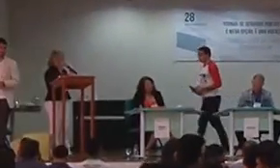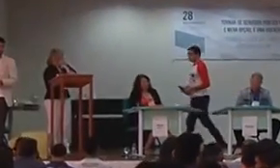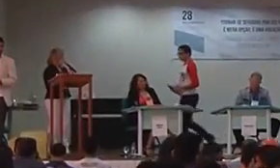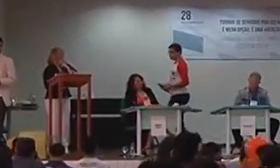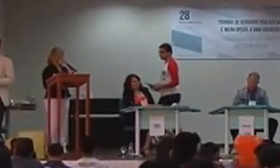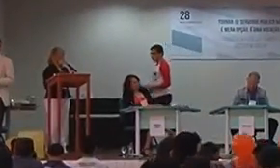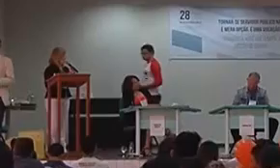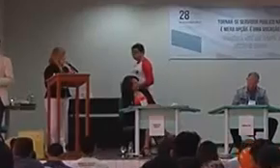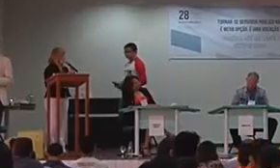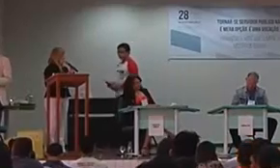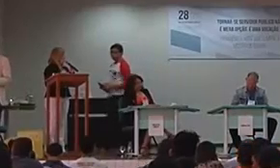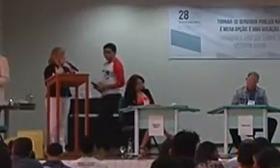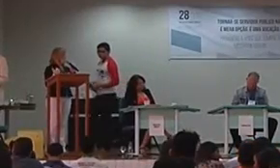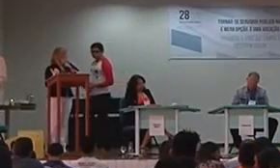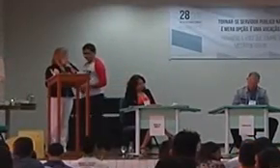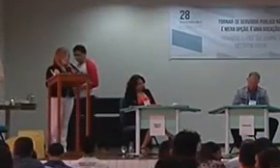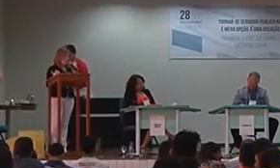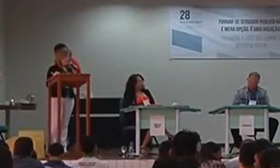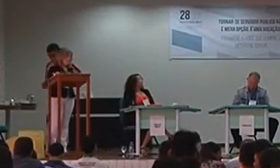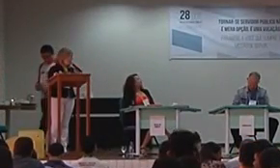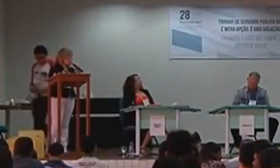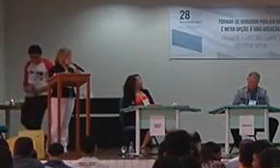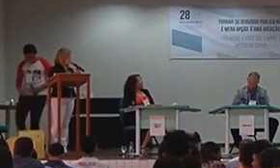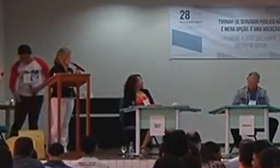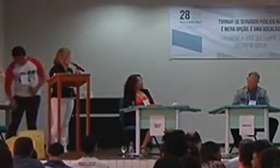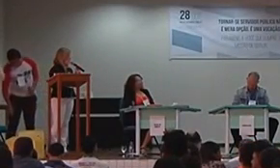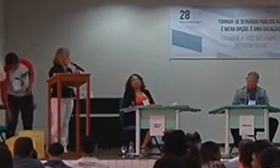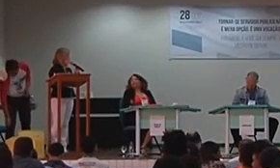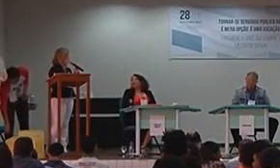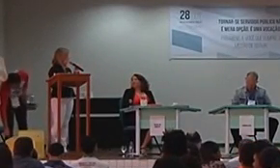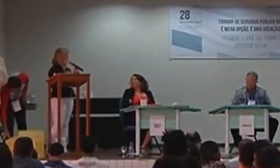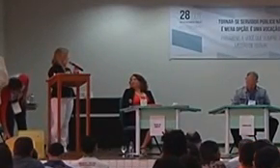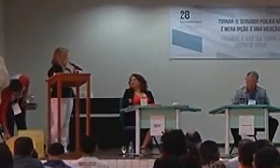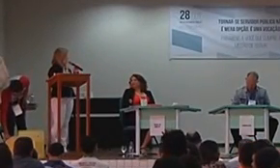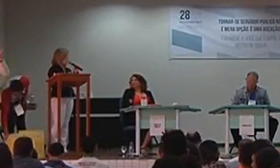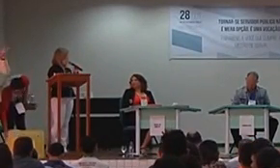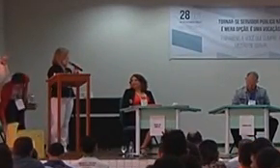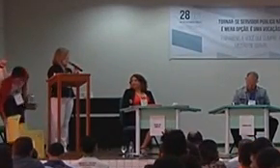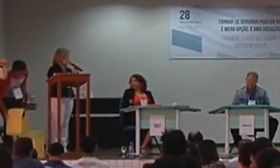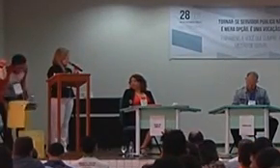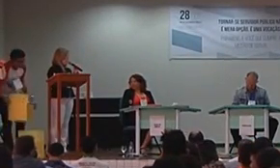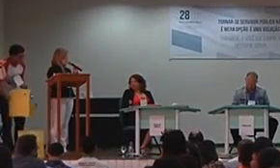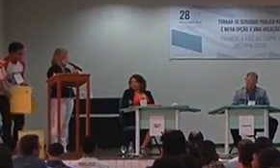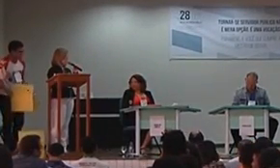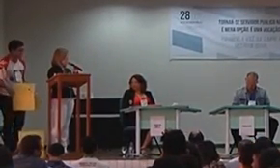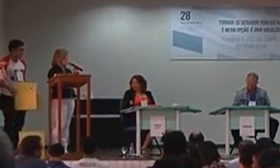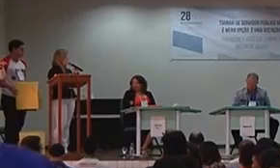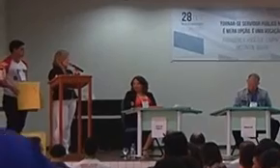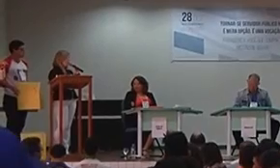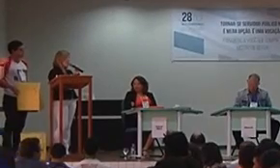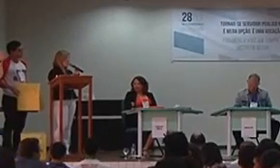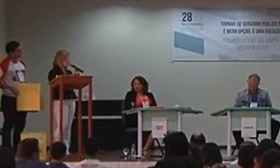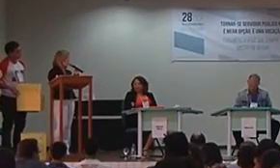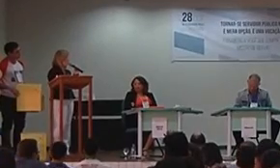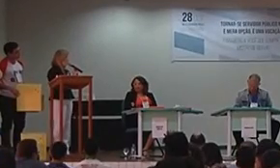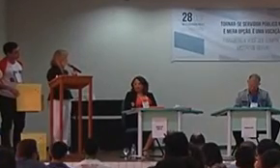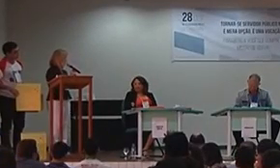Professor Marcos, sortearei mais um tema. O senhor fará uma pergunta e escolherá um